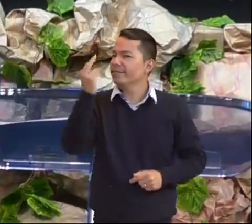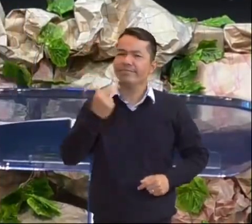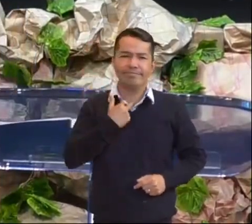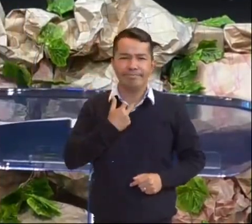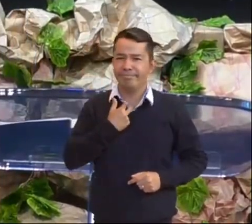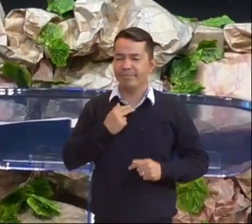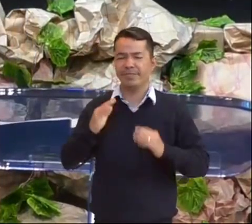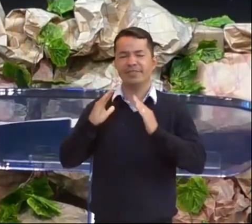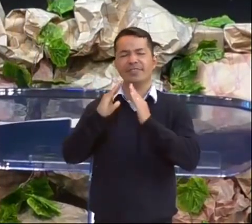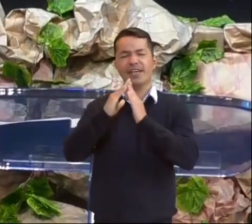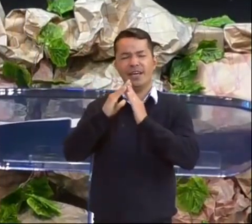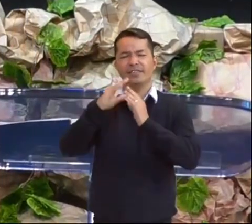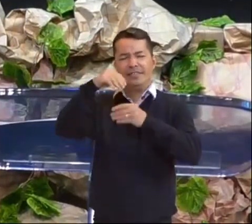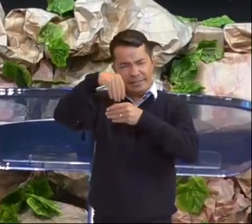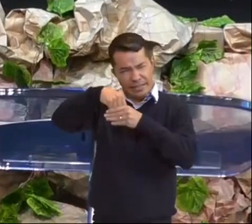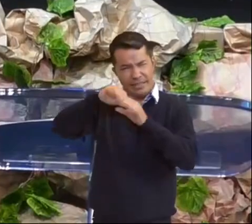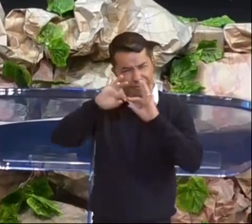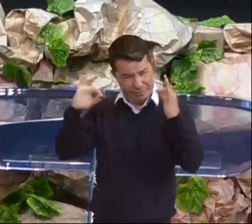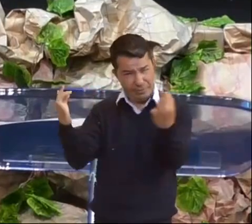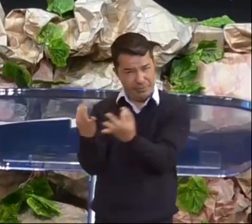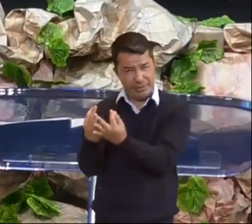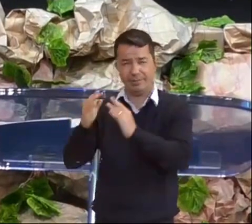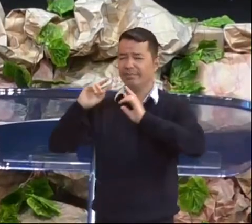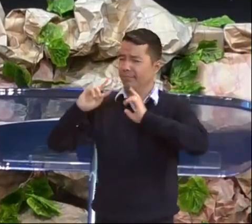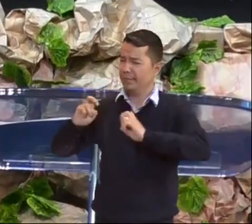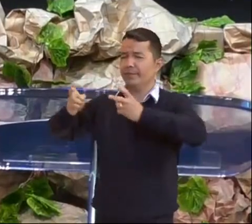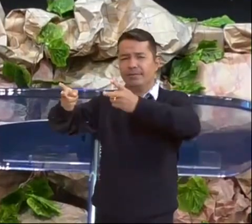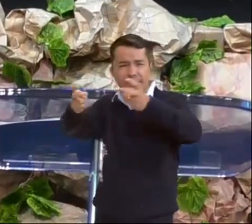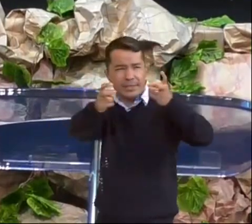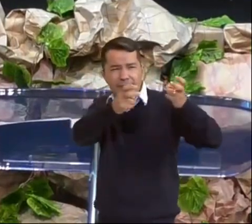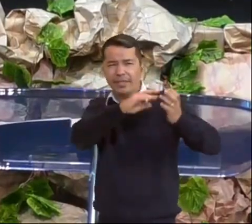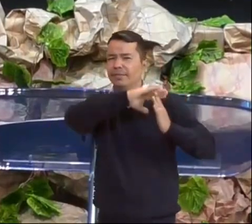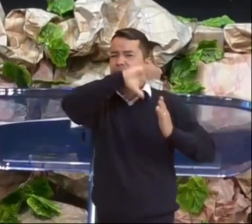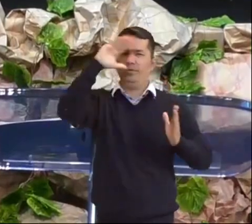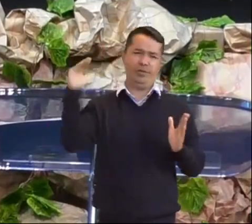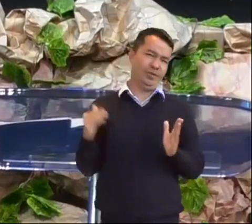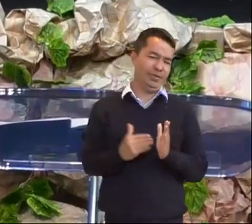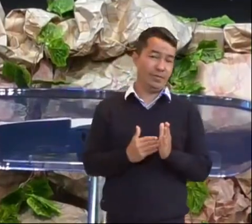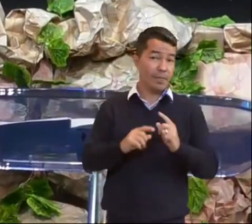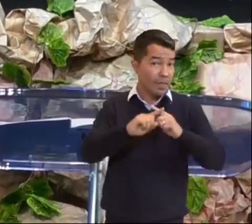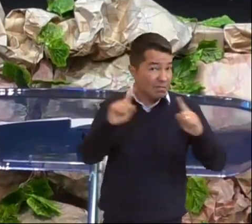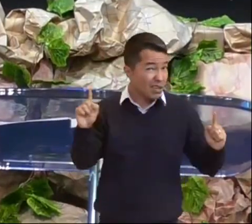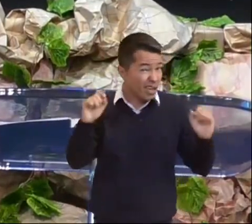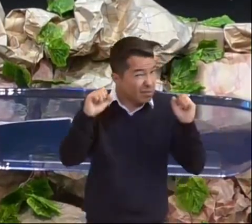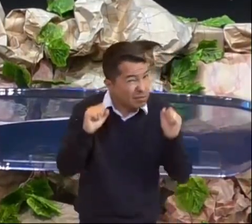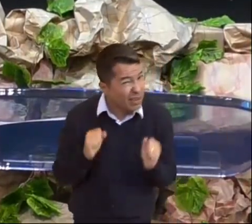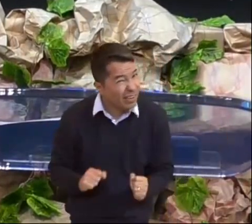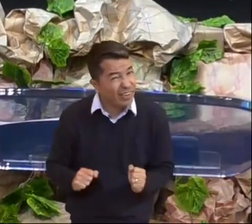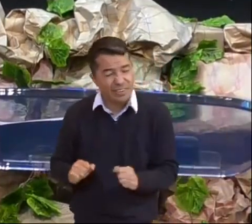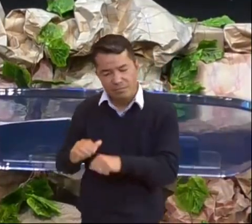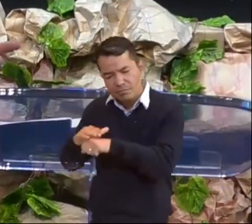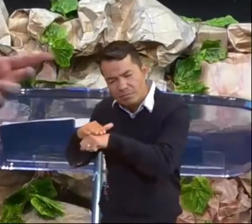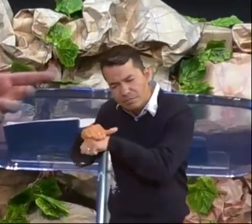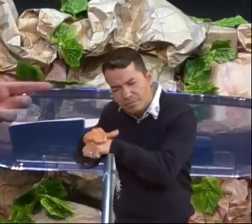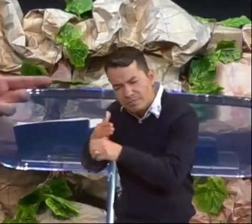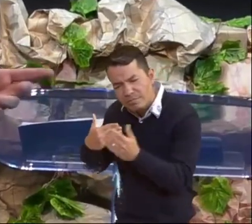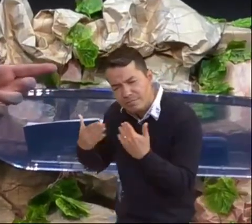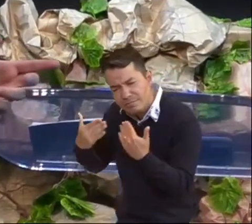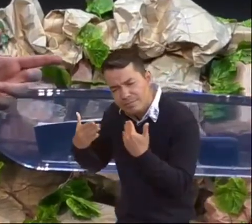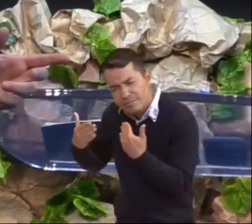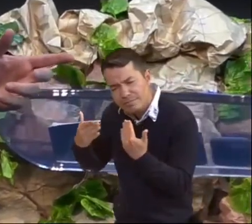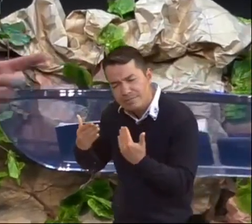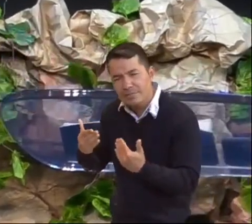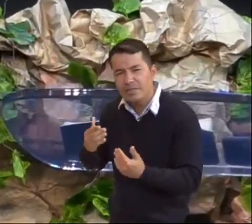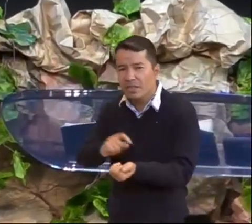gente conversa, pede perdão quando se exalta, quando fica nervoso, quando às vezes